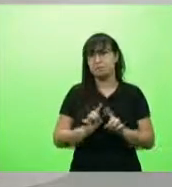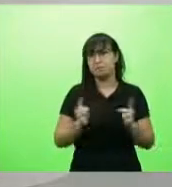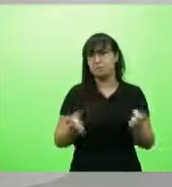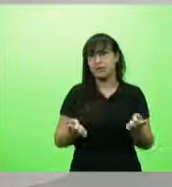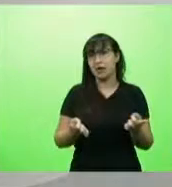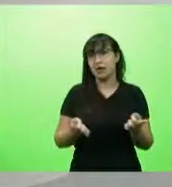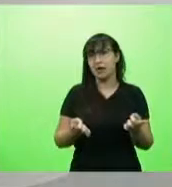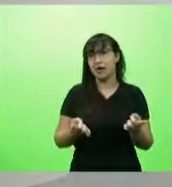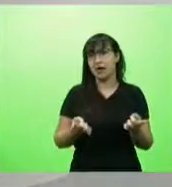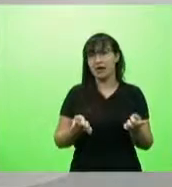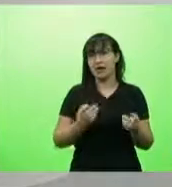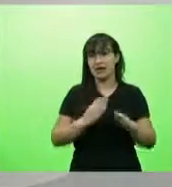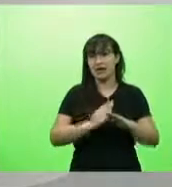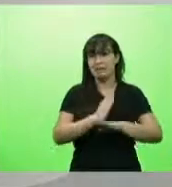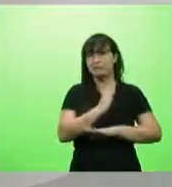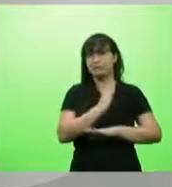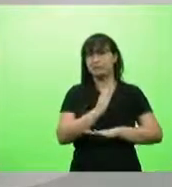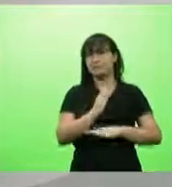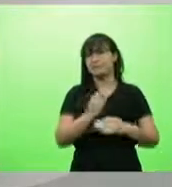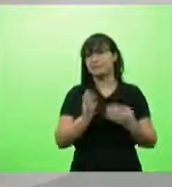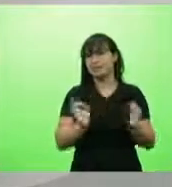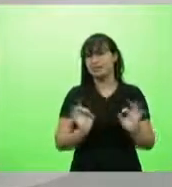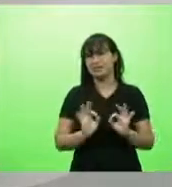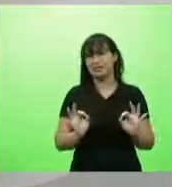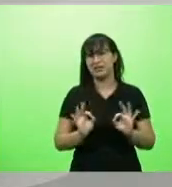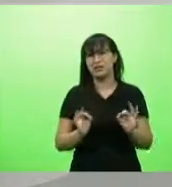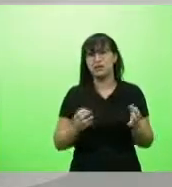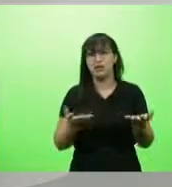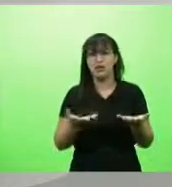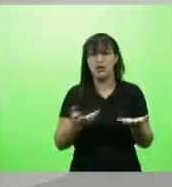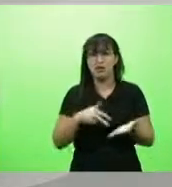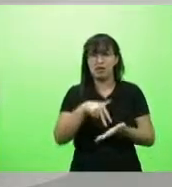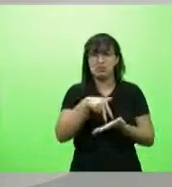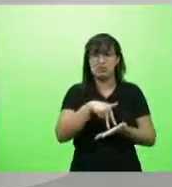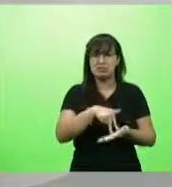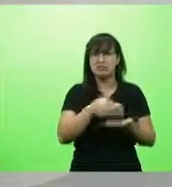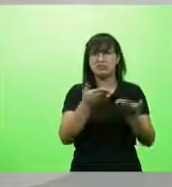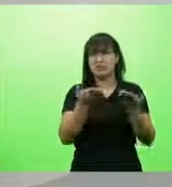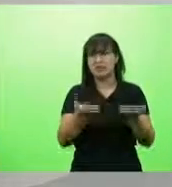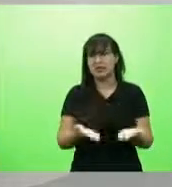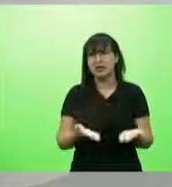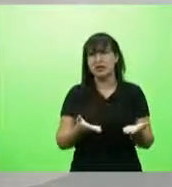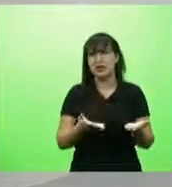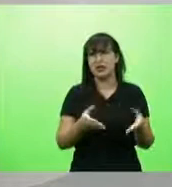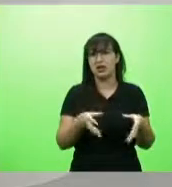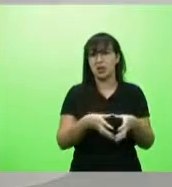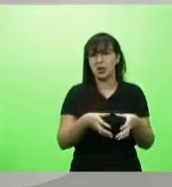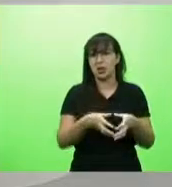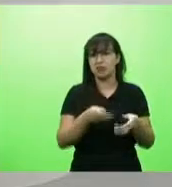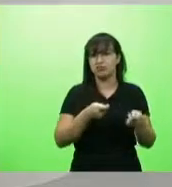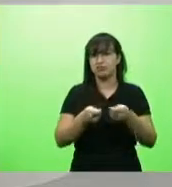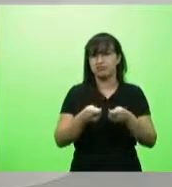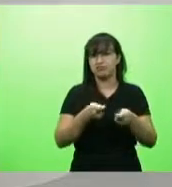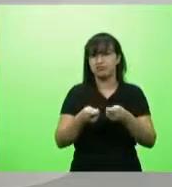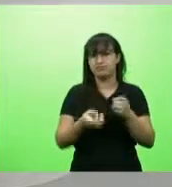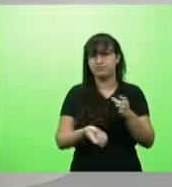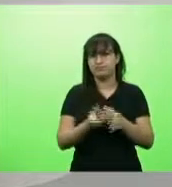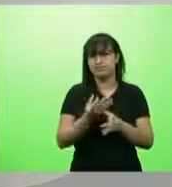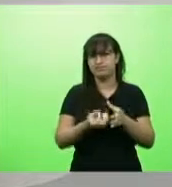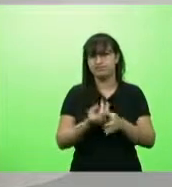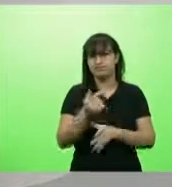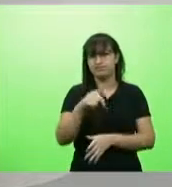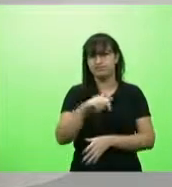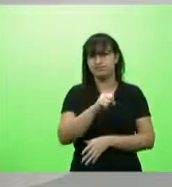mais passar por esse episódio de condenar os setores econômicos produtivos desse